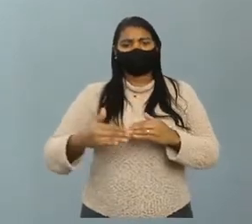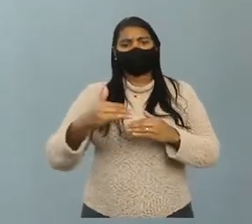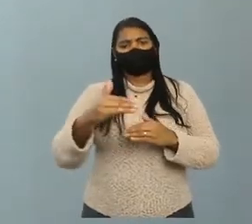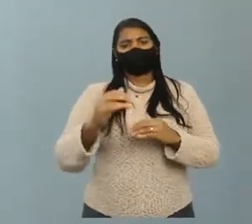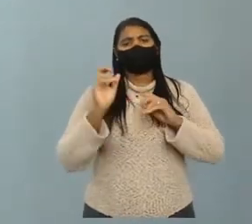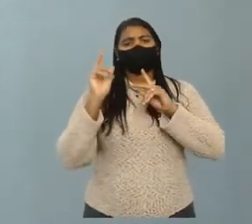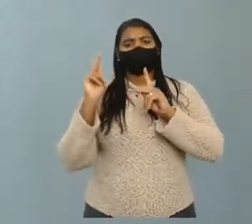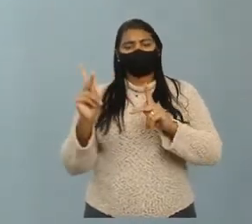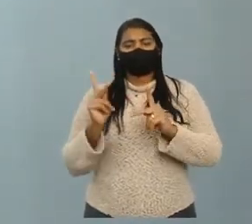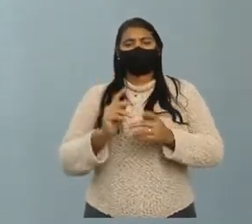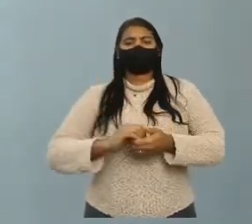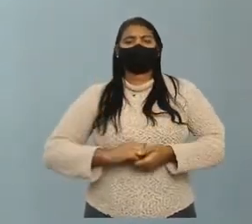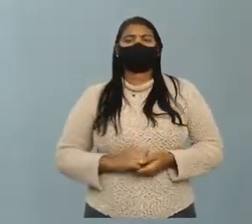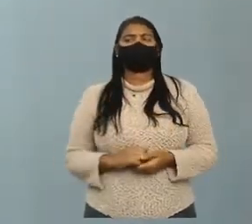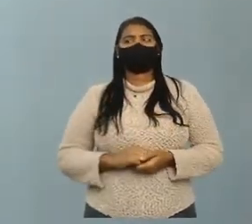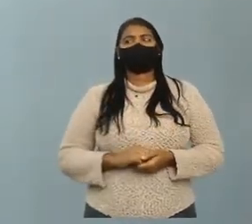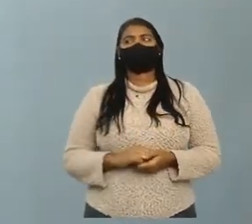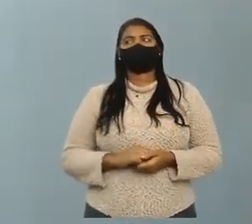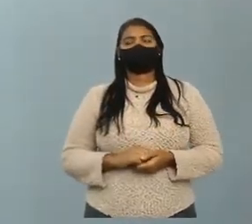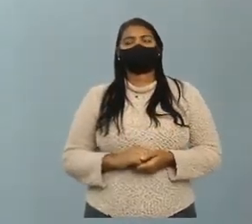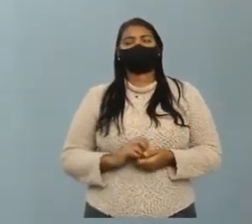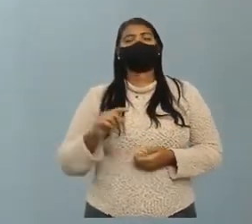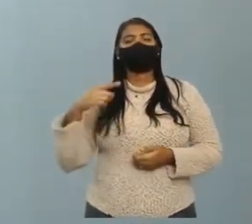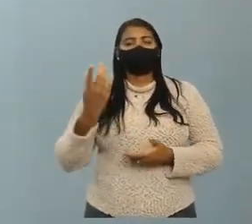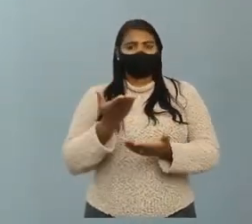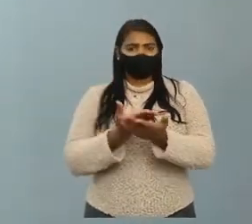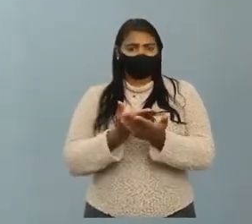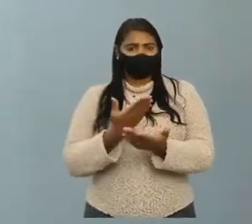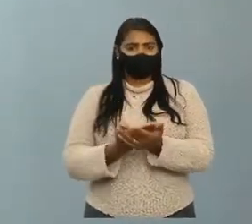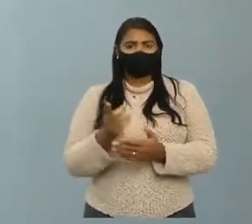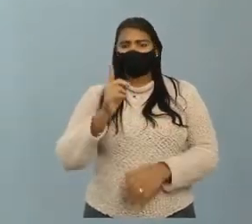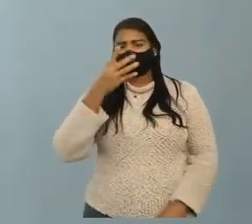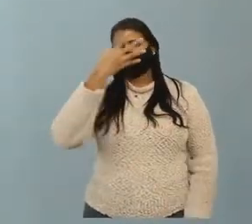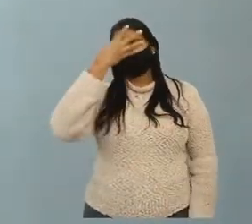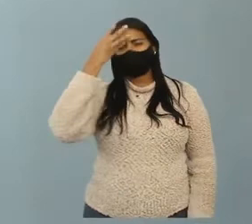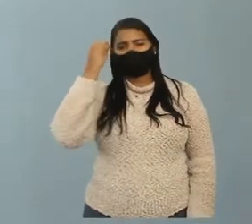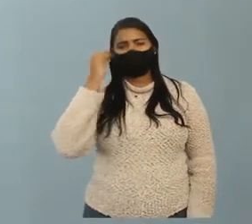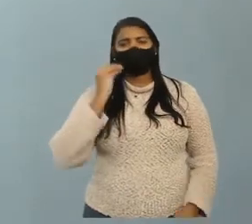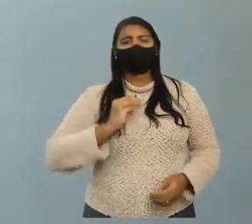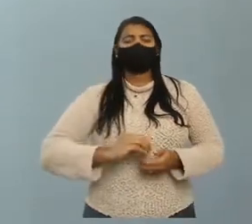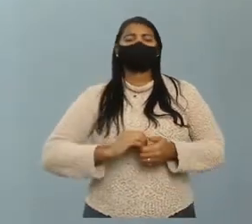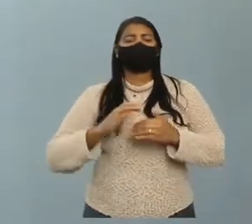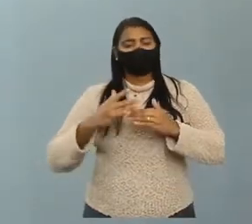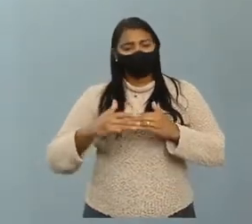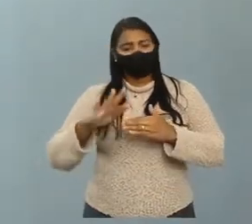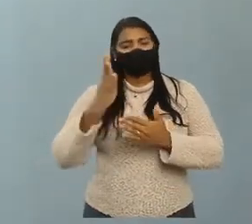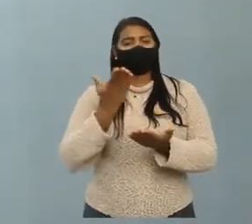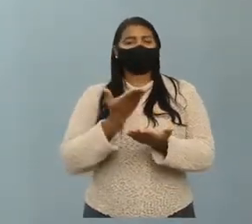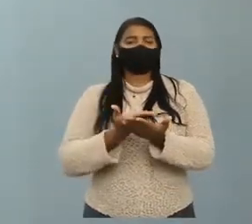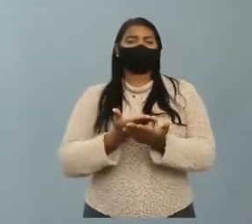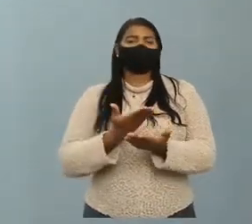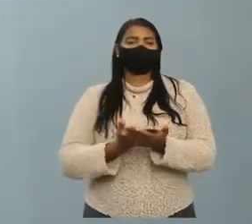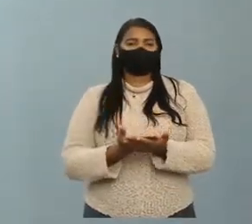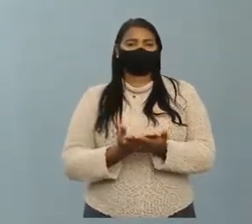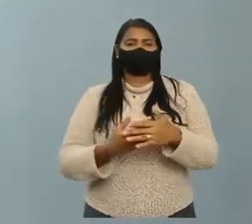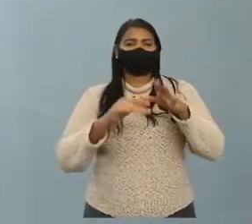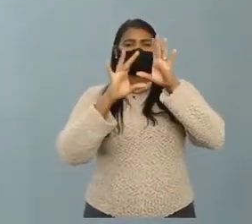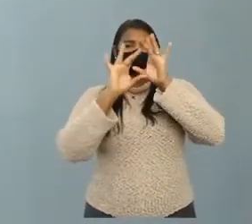certo? Então, valeu, pessoal. Na próxima aula, não esqueçam, a gente vai dar continuidade a